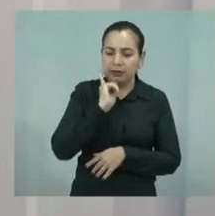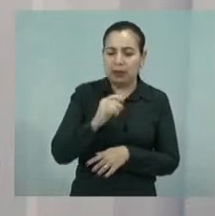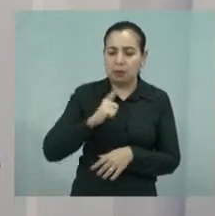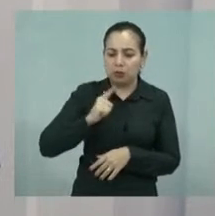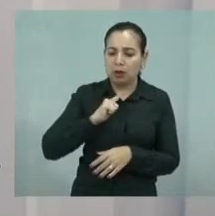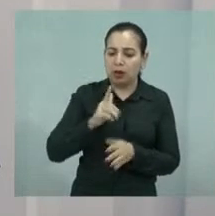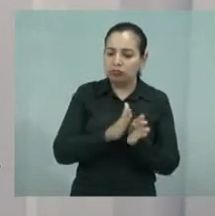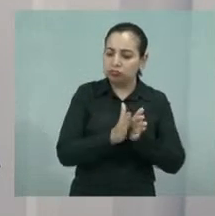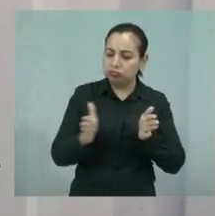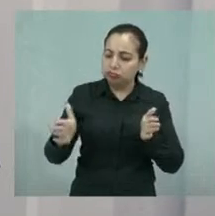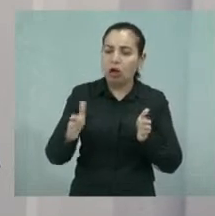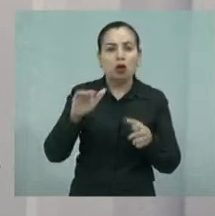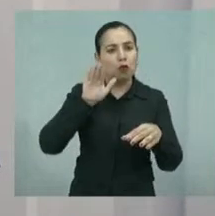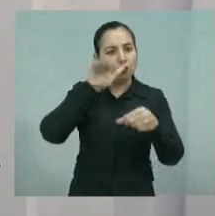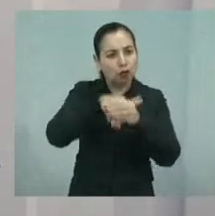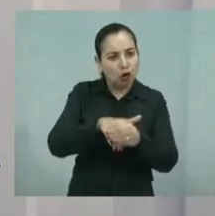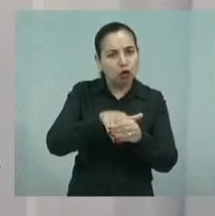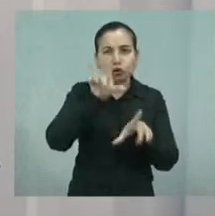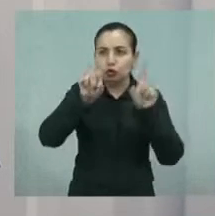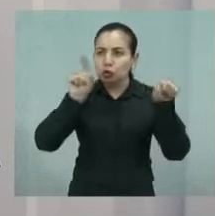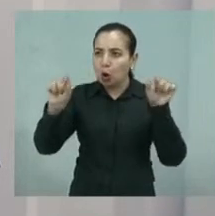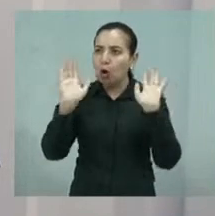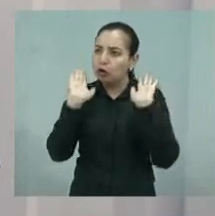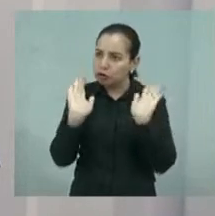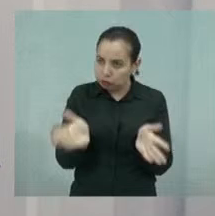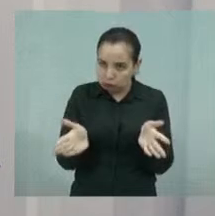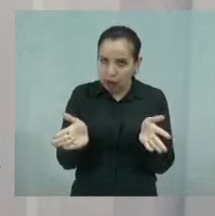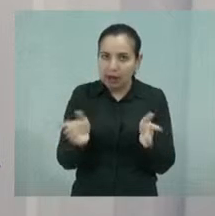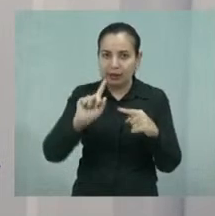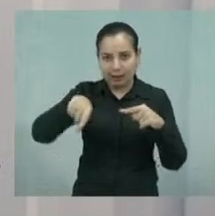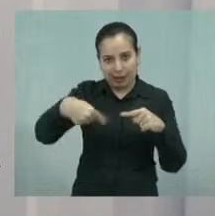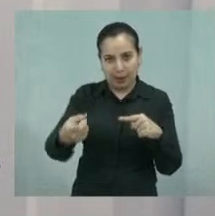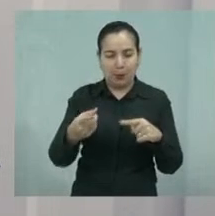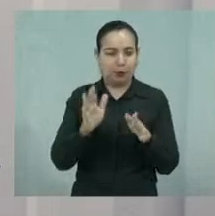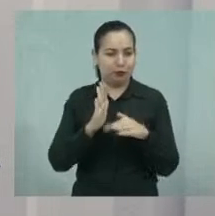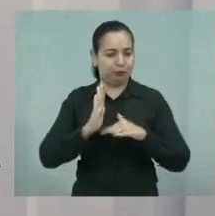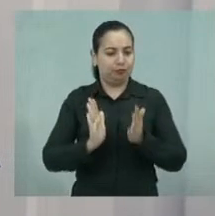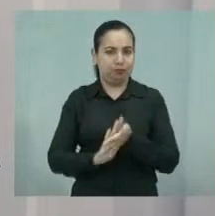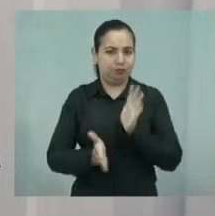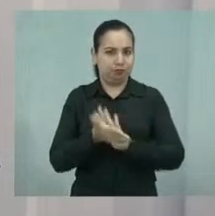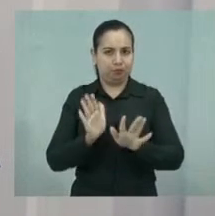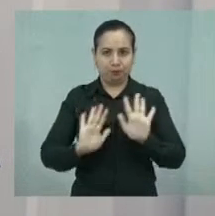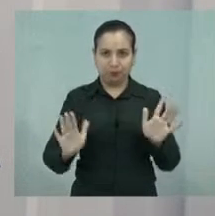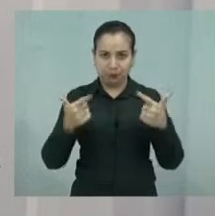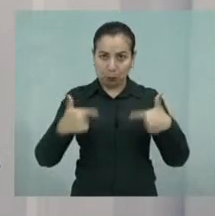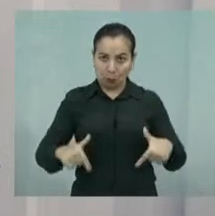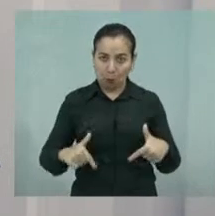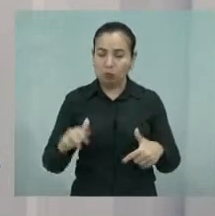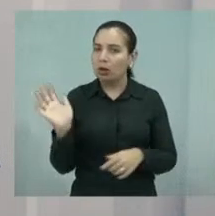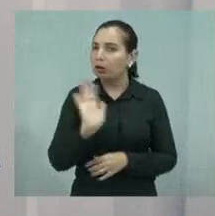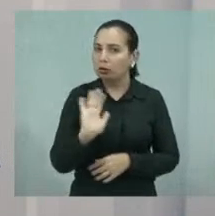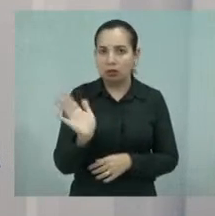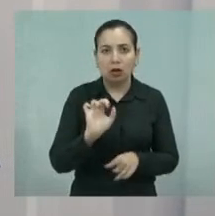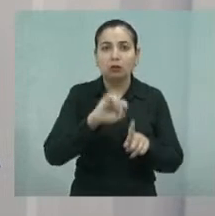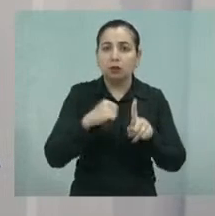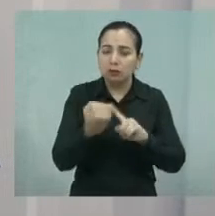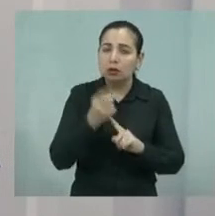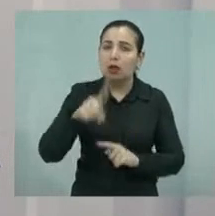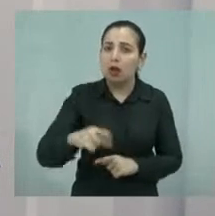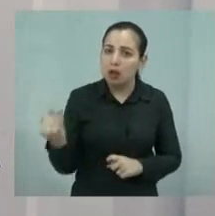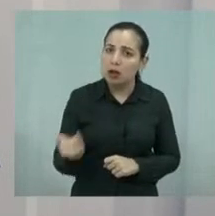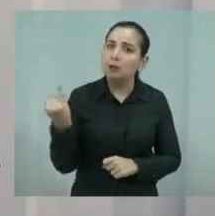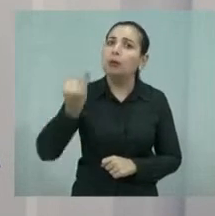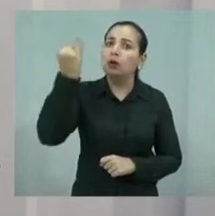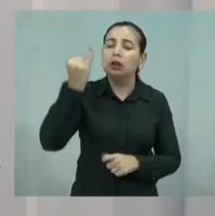continua como verdadeiros fiscais, né, dos recursos públicos, e a sociedade exerce um papel fundamental